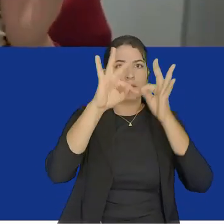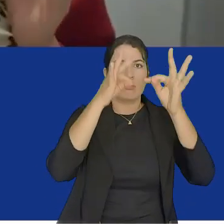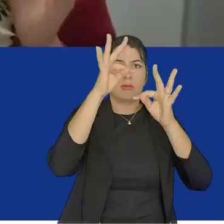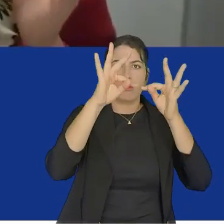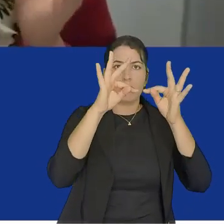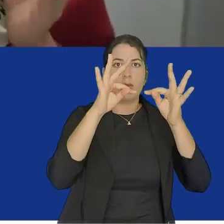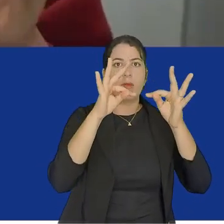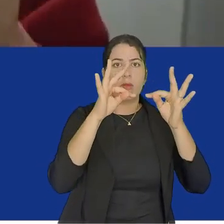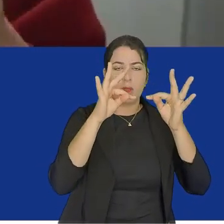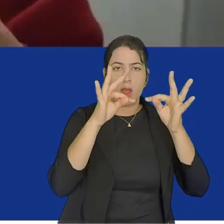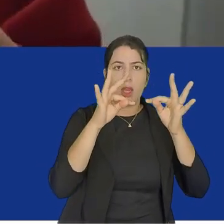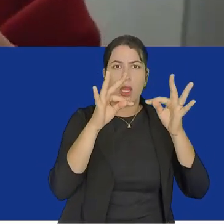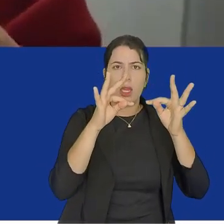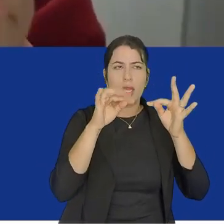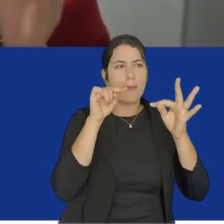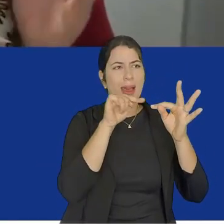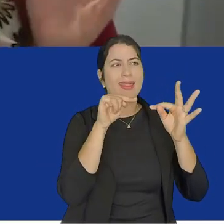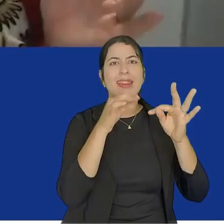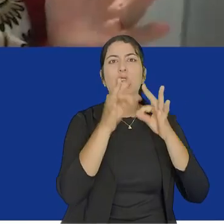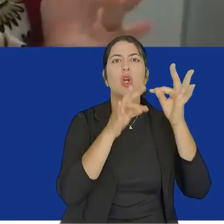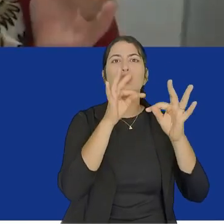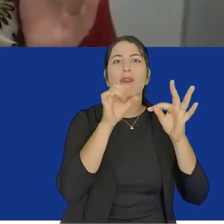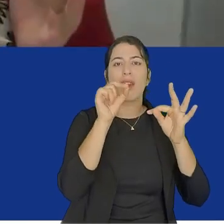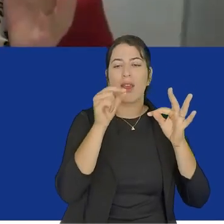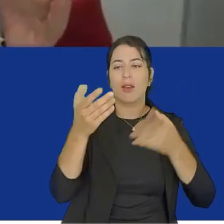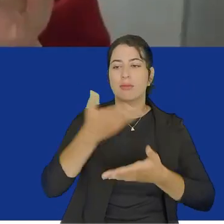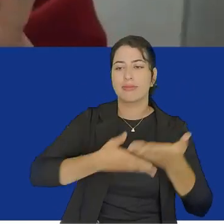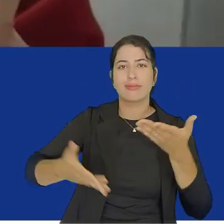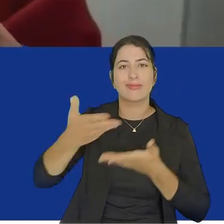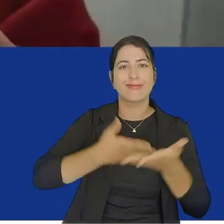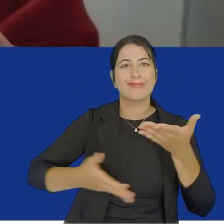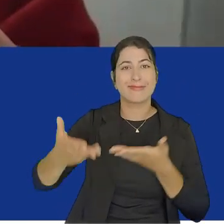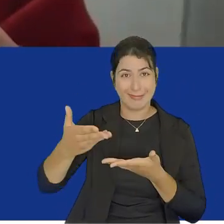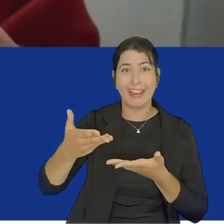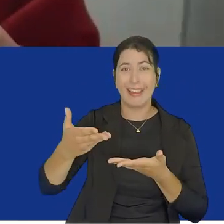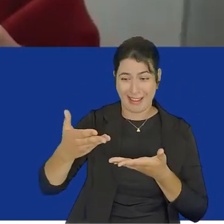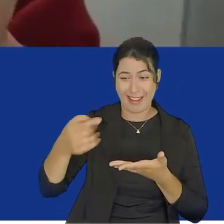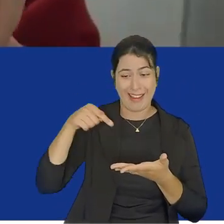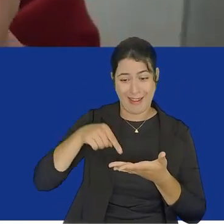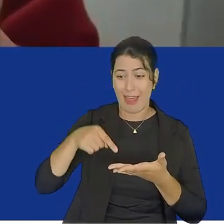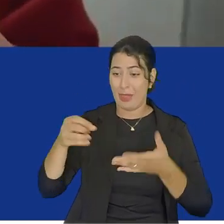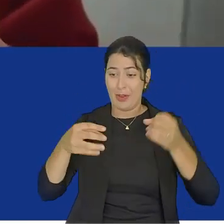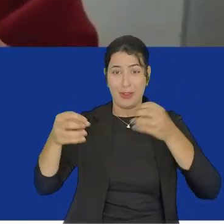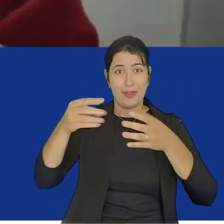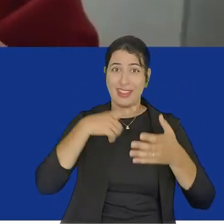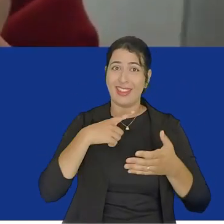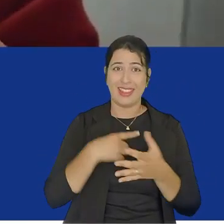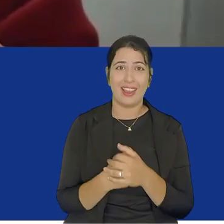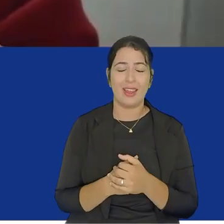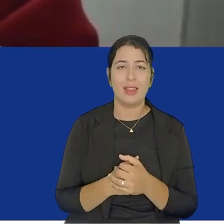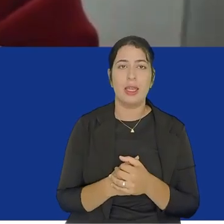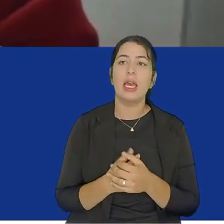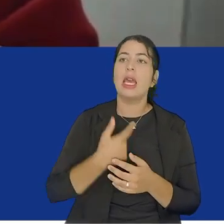é a justiça restaurativa, a comunicação não violenta. Existem outros